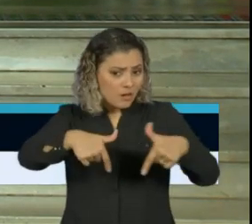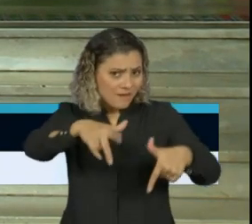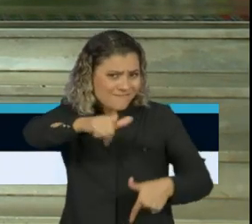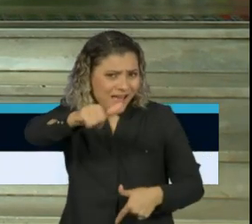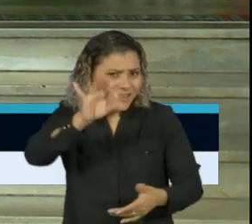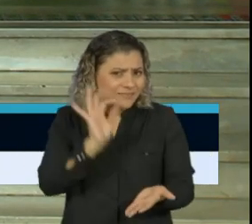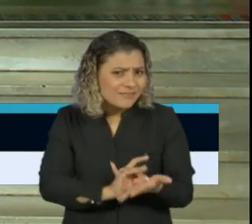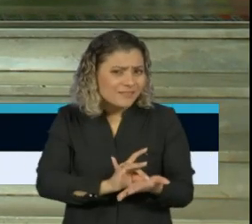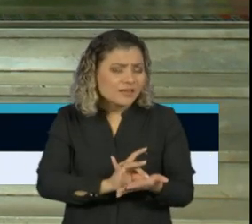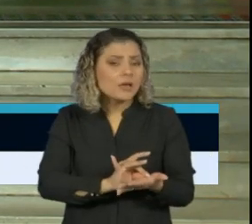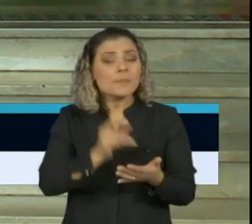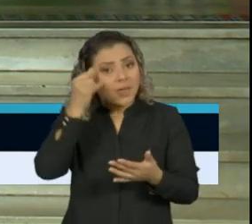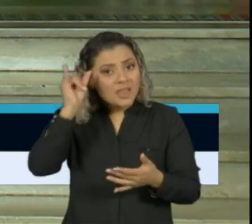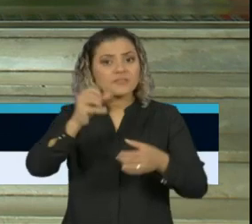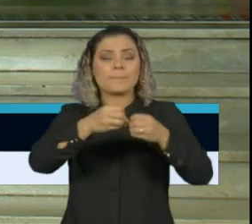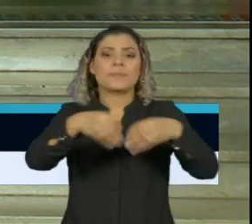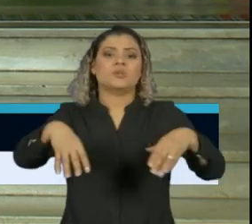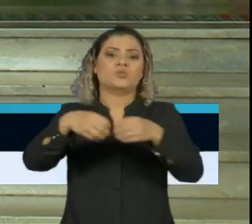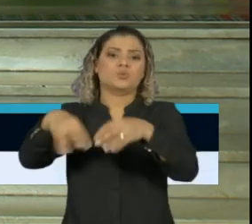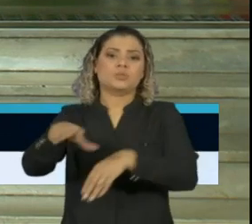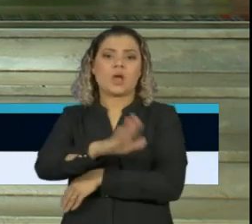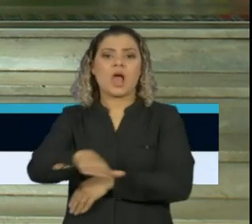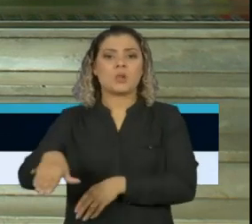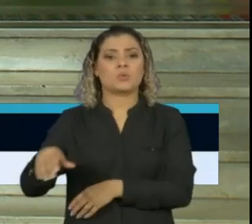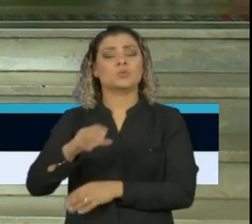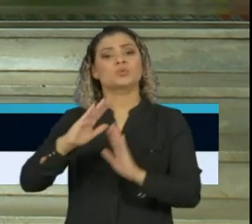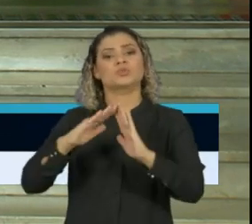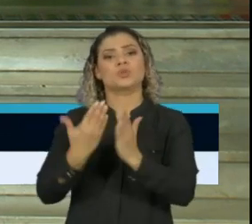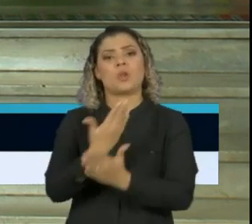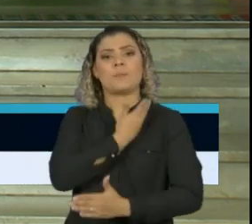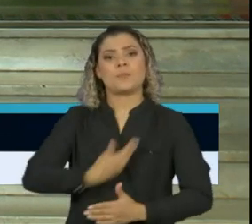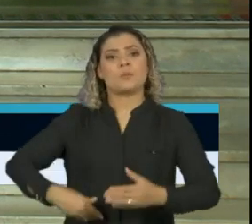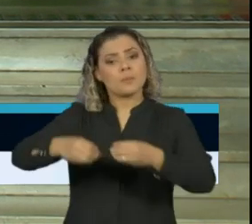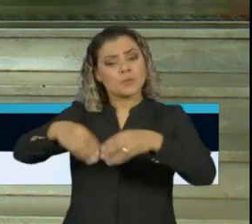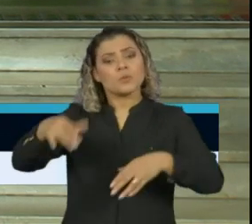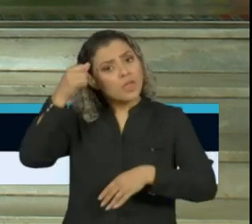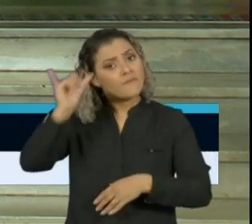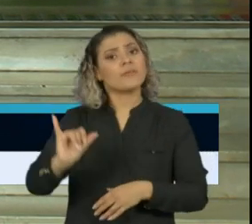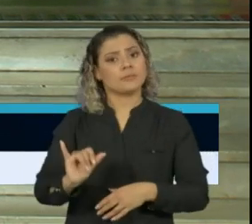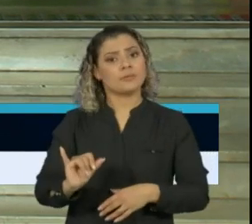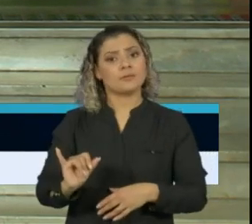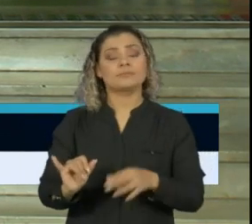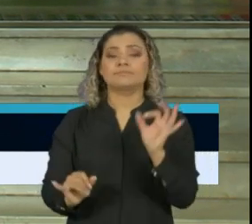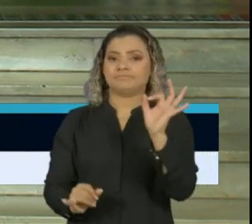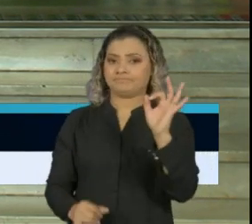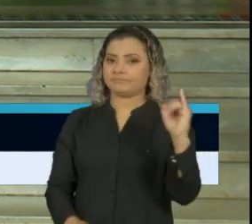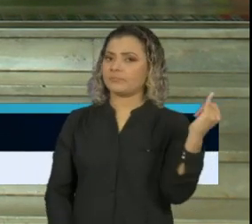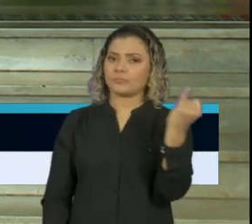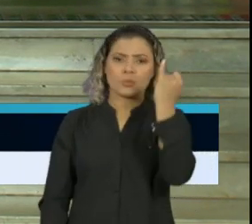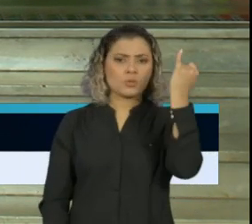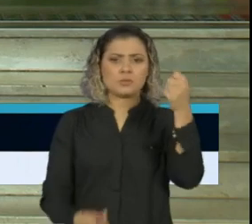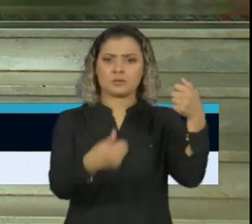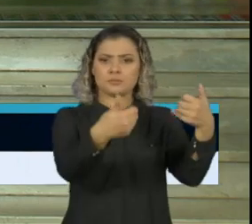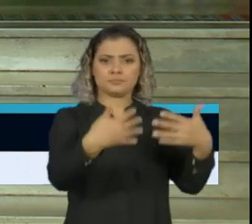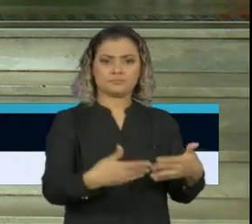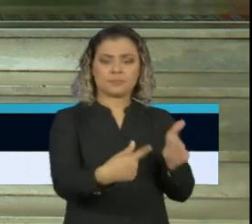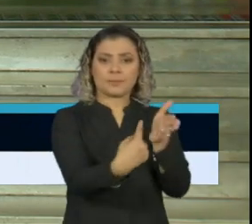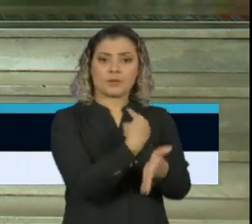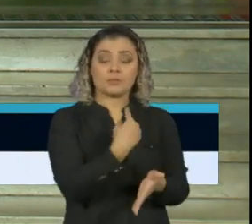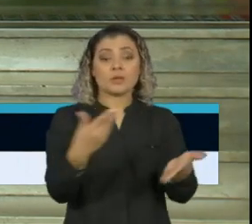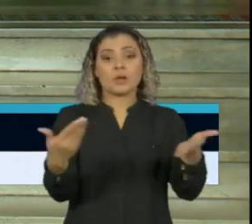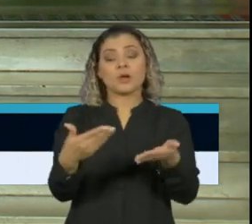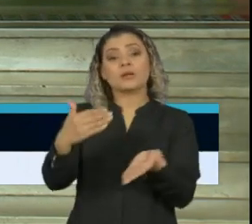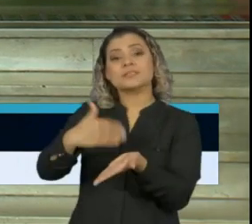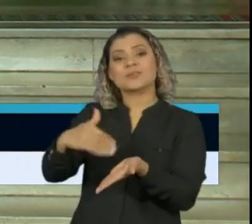para evitar que os estudantes da rede pública sejam mais prejudicados. Isabela, muito importante a sua pergunta. Eu vou pedir ao